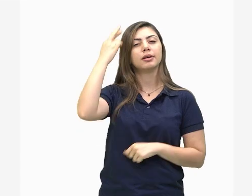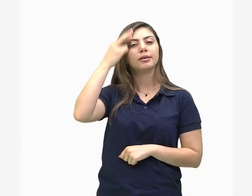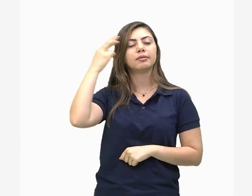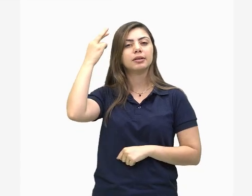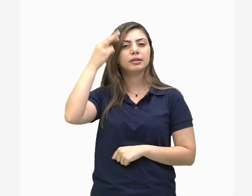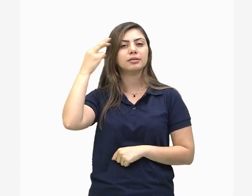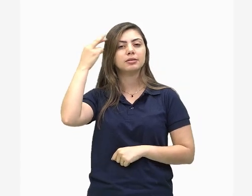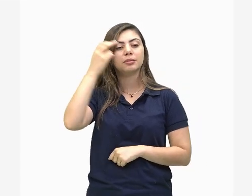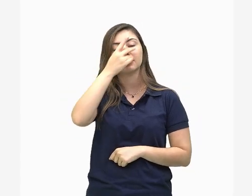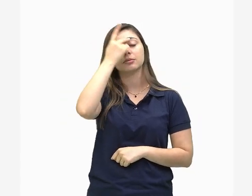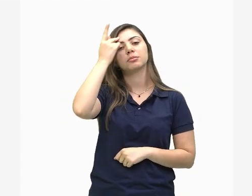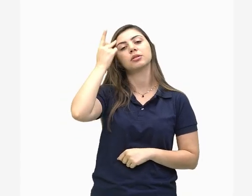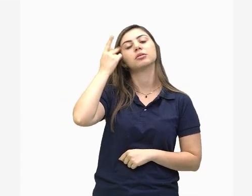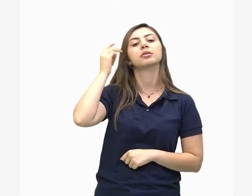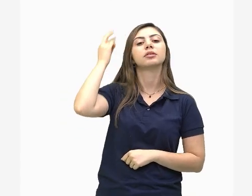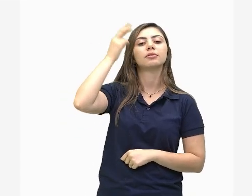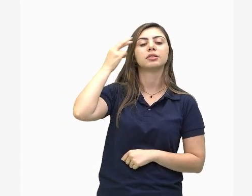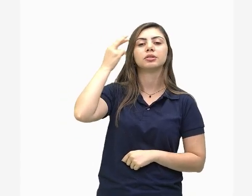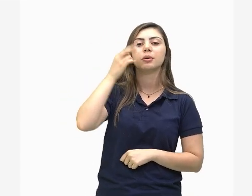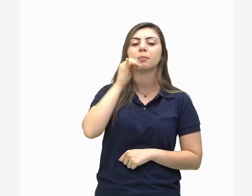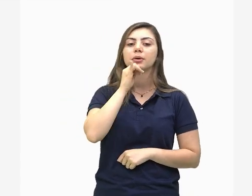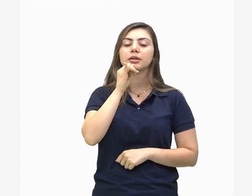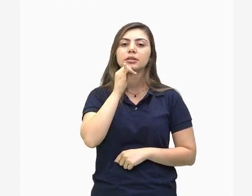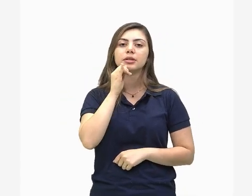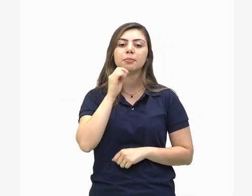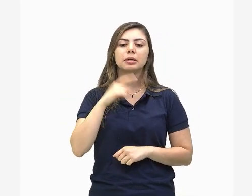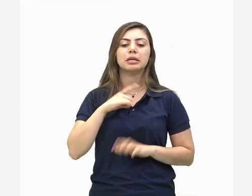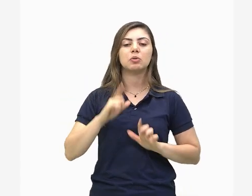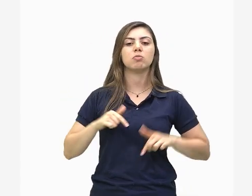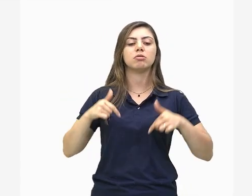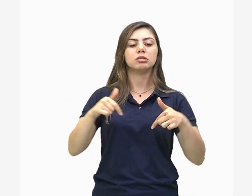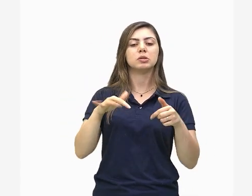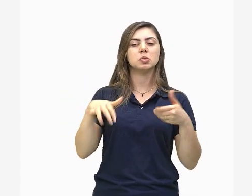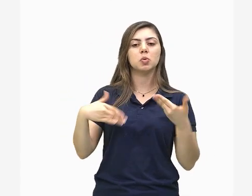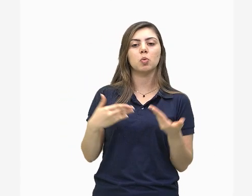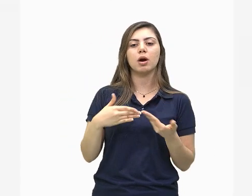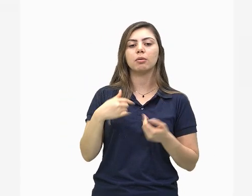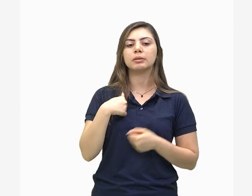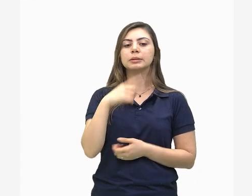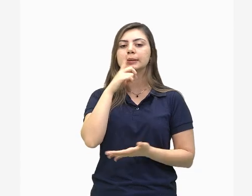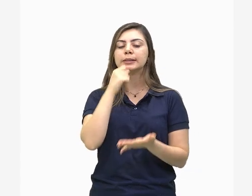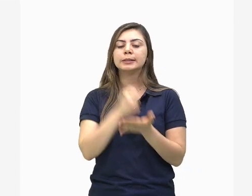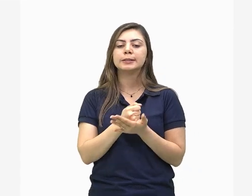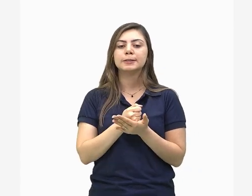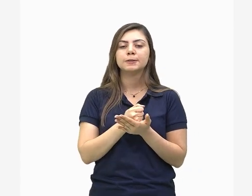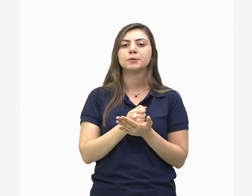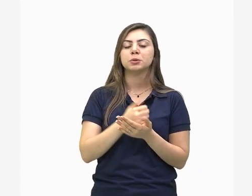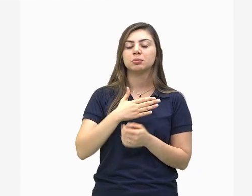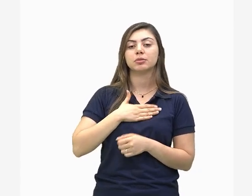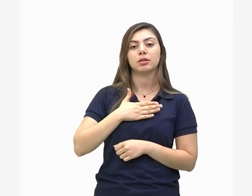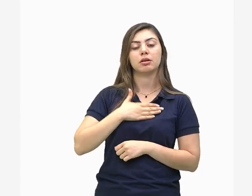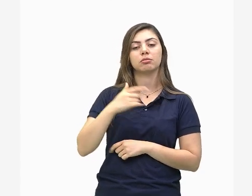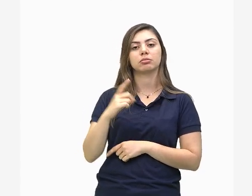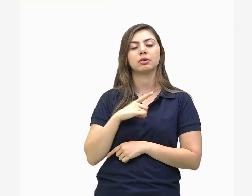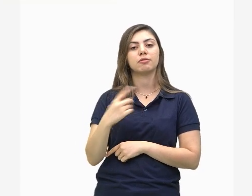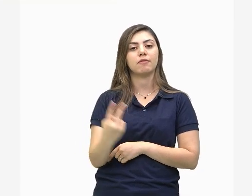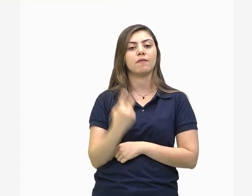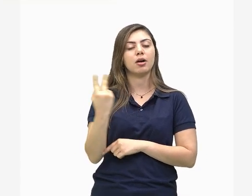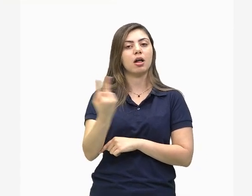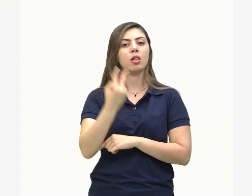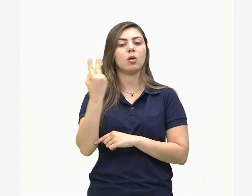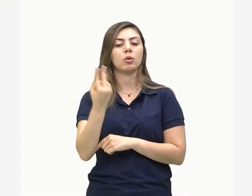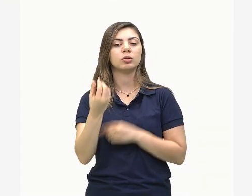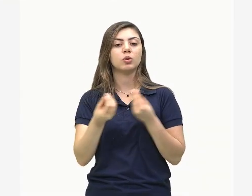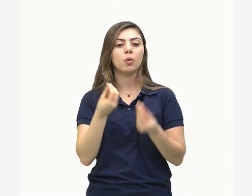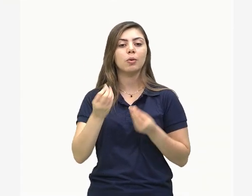que a ética escolhe a melhor ação a ser feita, tendo como objeto para essa avaliação os valores morais e a situação